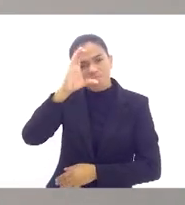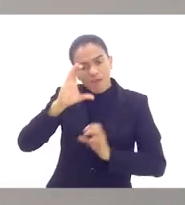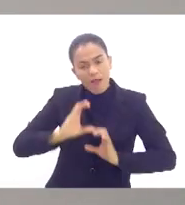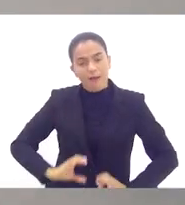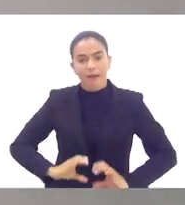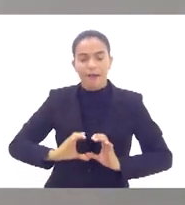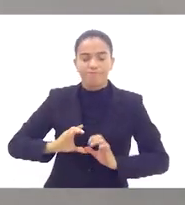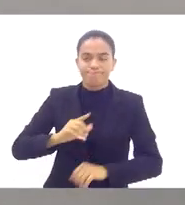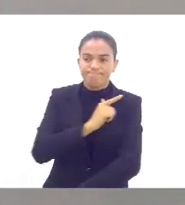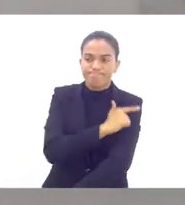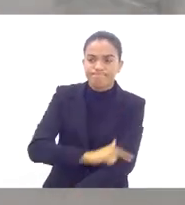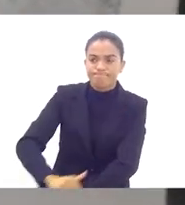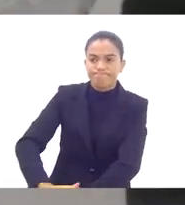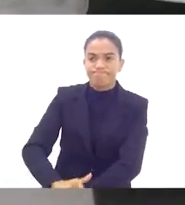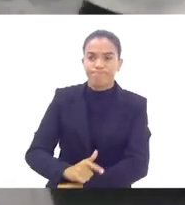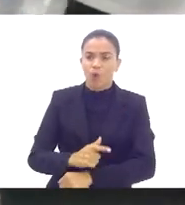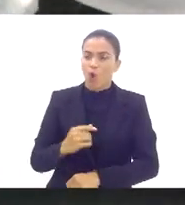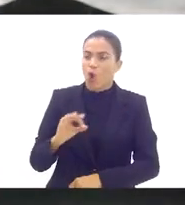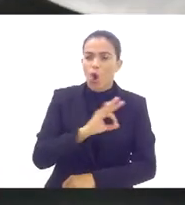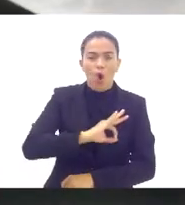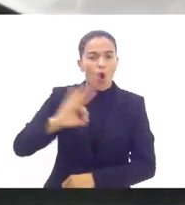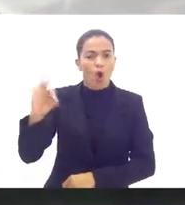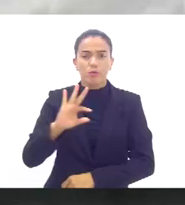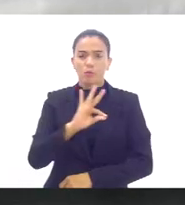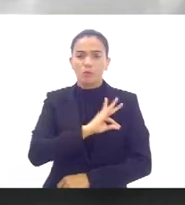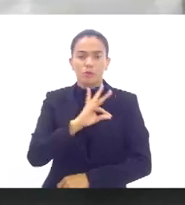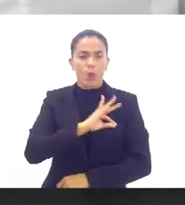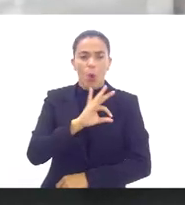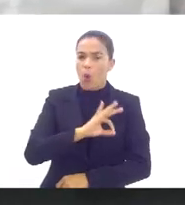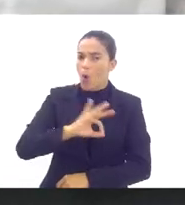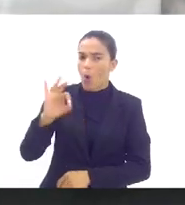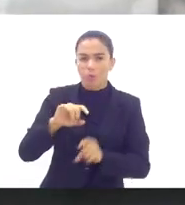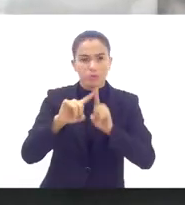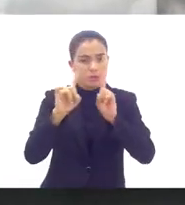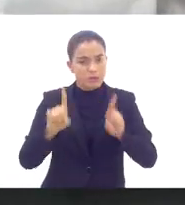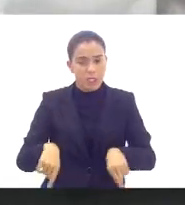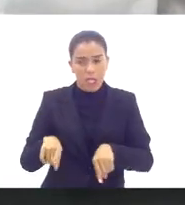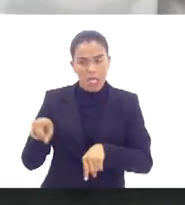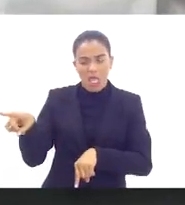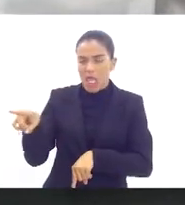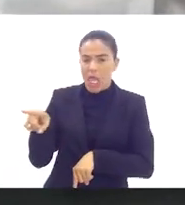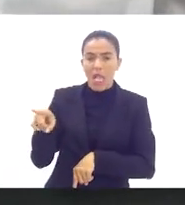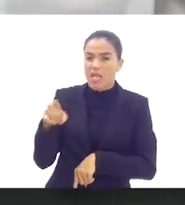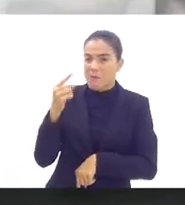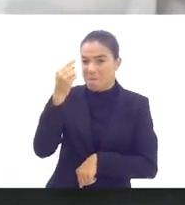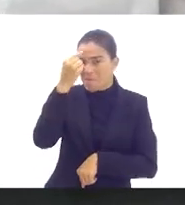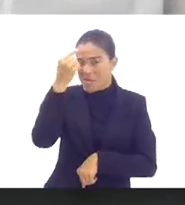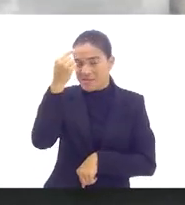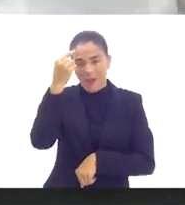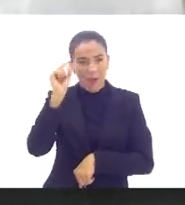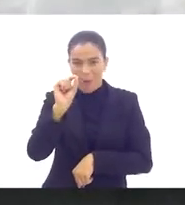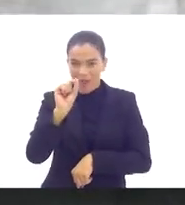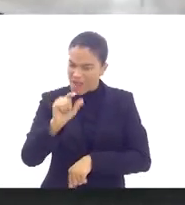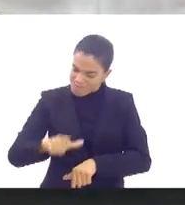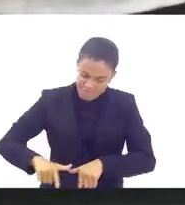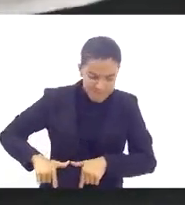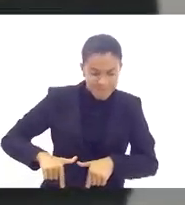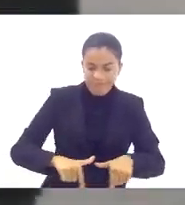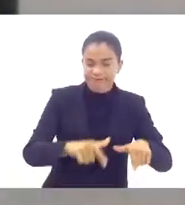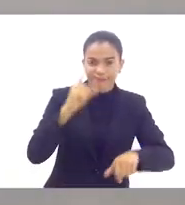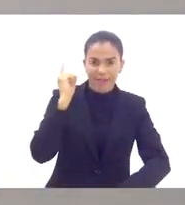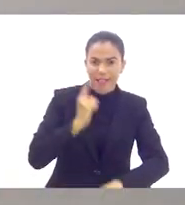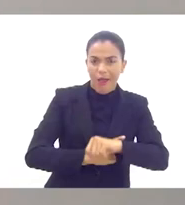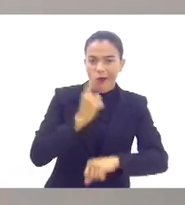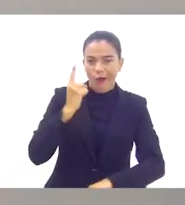ele é, de um ótimo policial, um ótimo servidor, e eu tenho certeza que ele não medirá esforços para ajudar para a gente acabar com